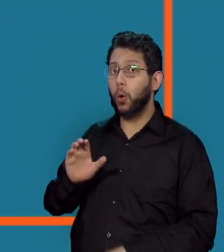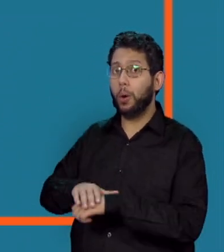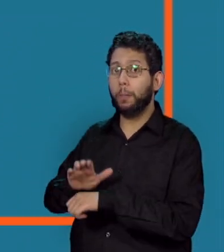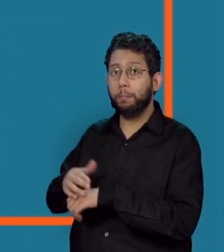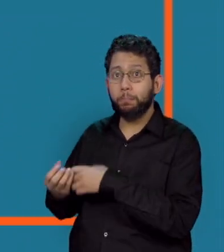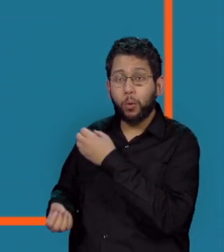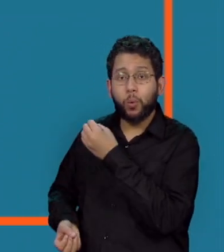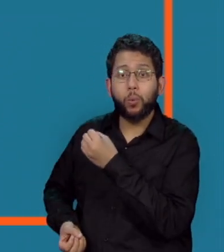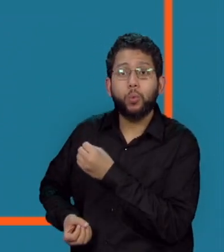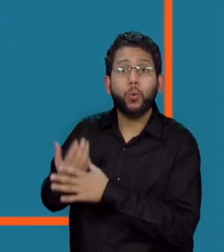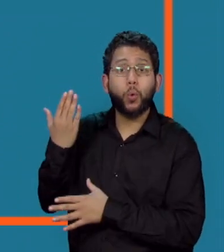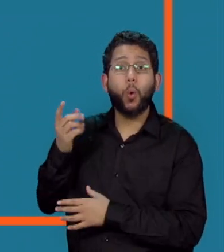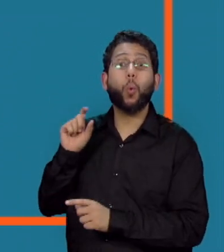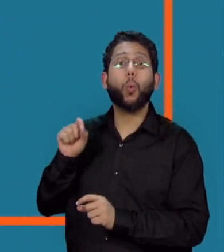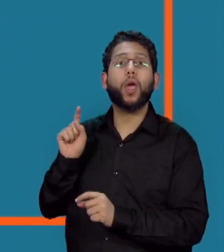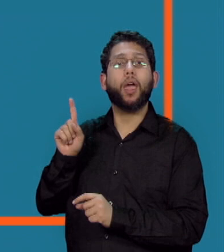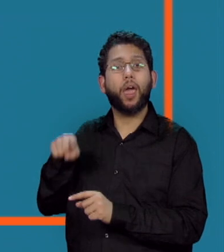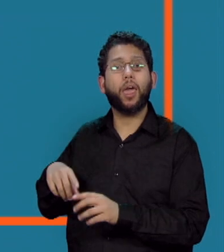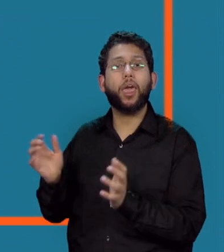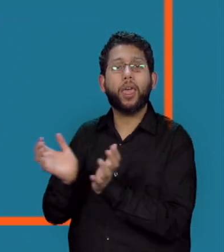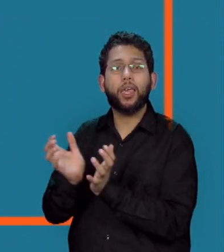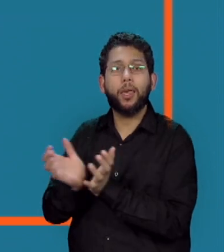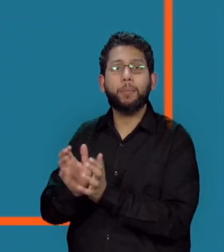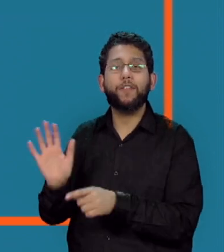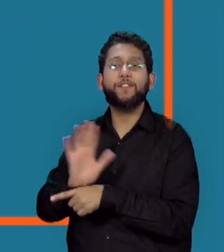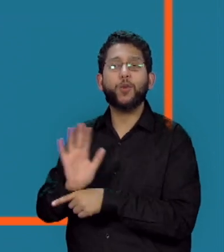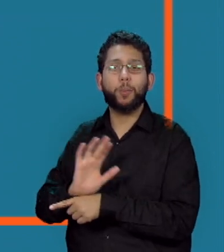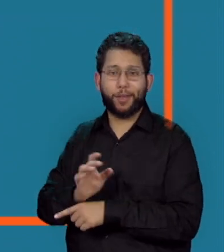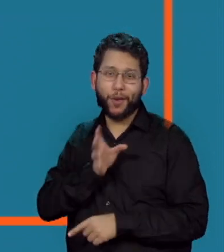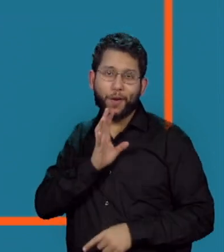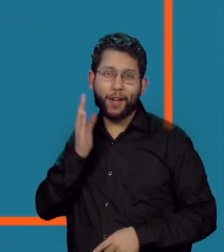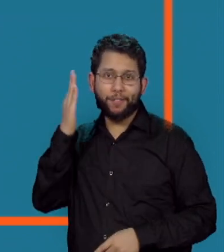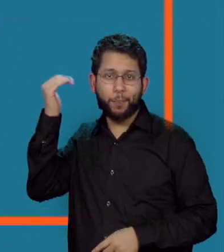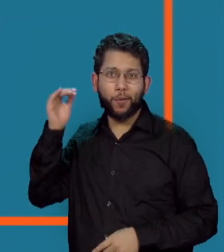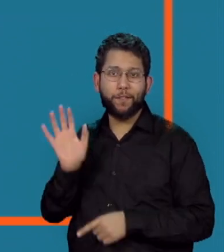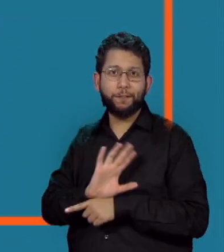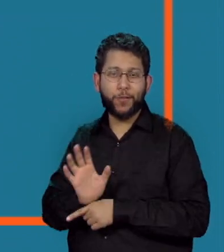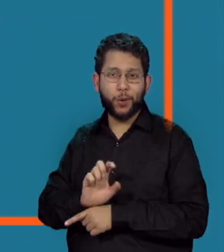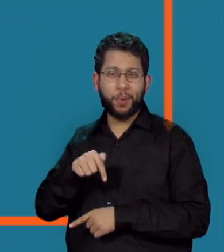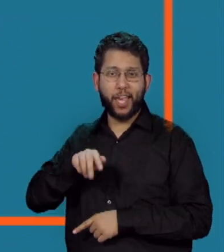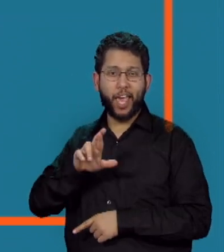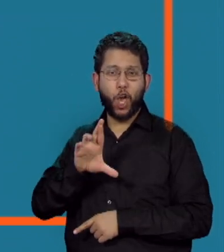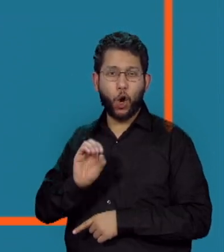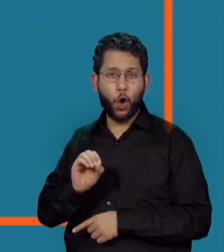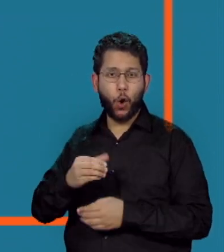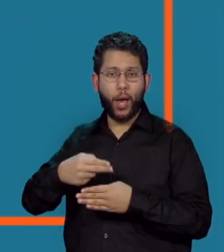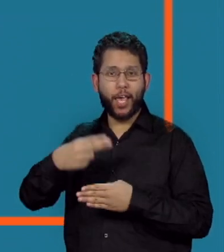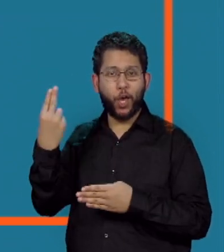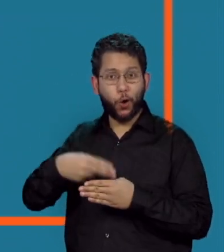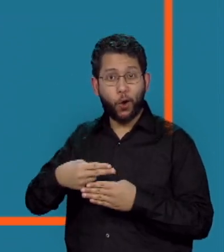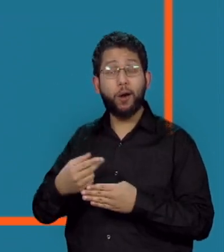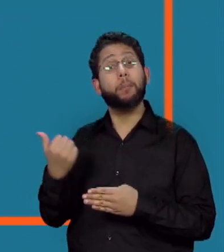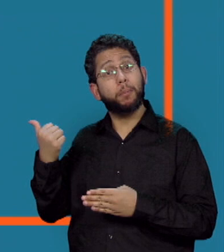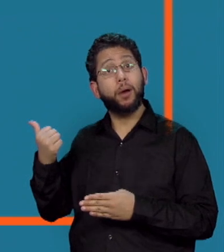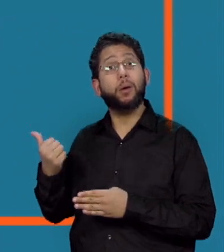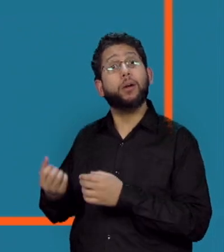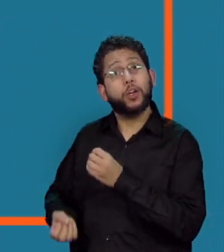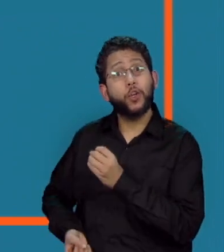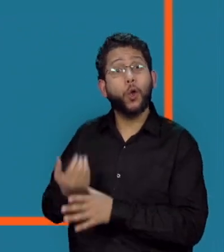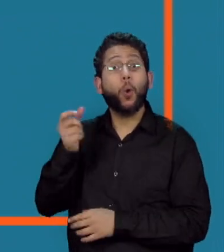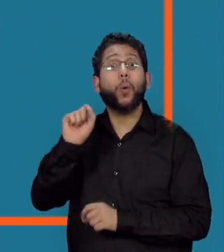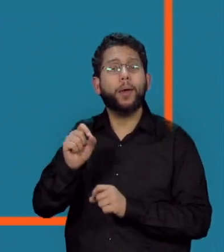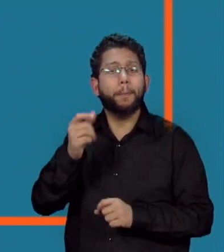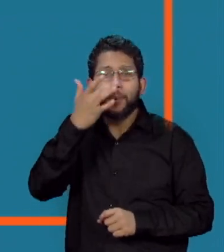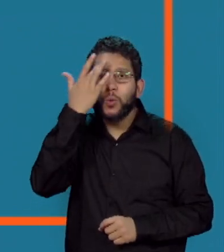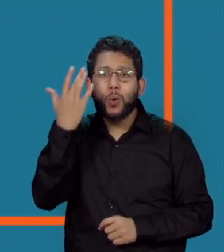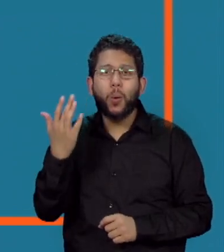branco Querot. Pela mesma equipe que fez o filme Querot. Direção Carlos Cortez, produtora Gulani Filmes. Recrutou jovens